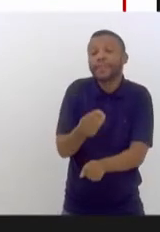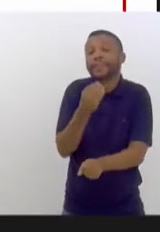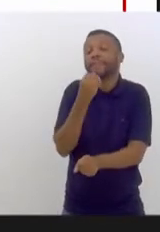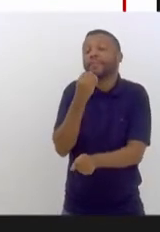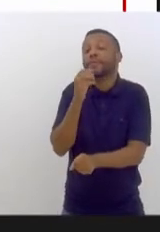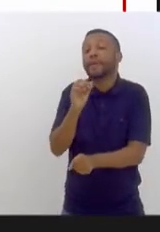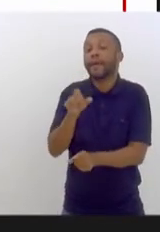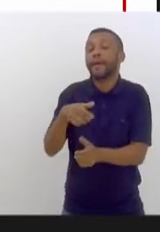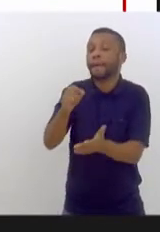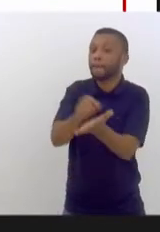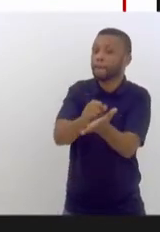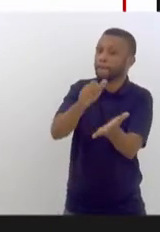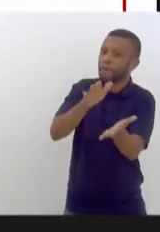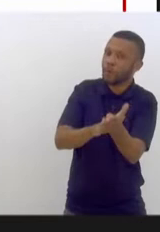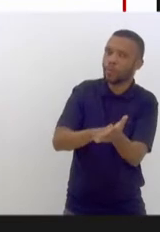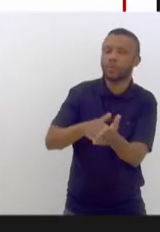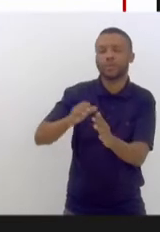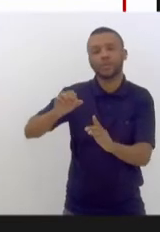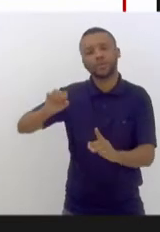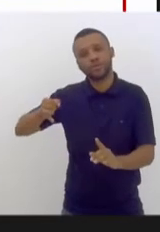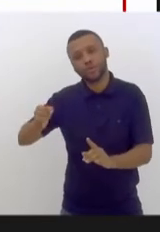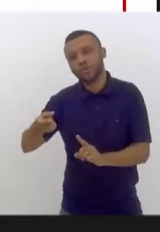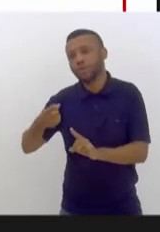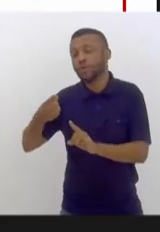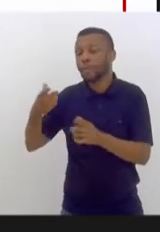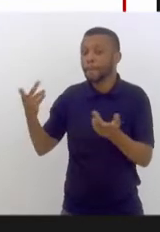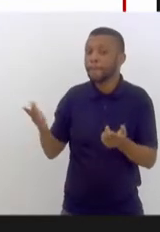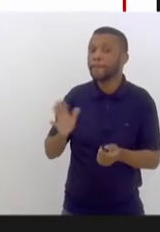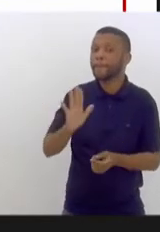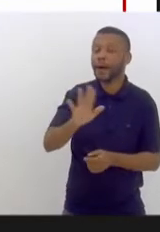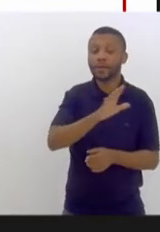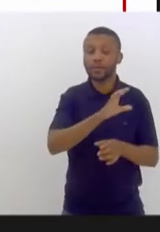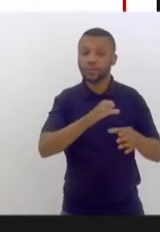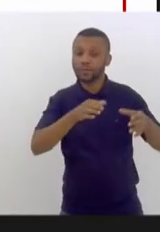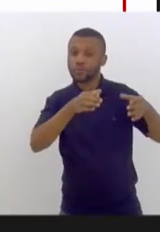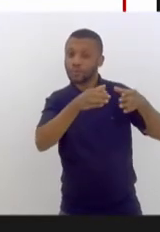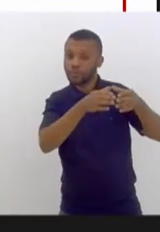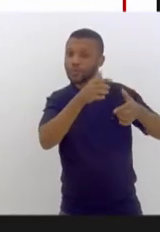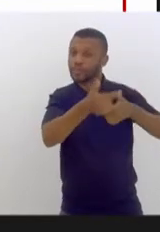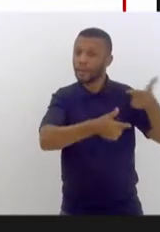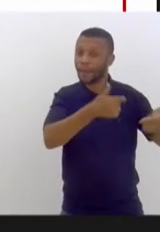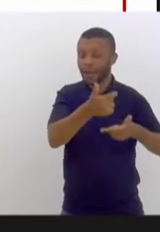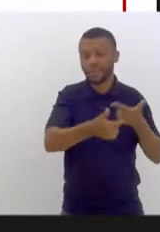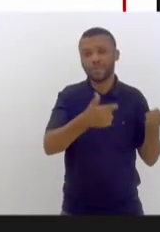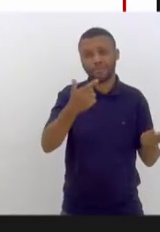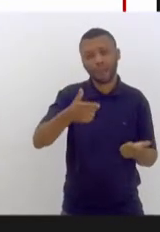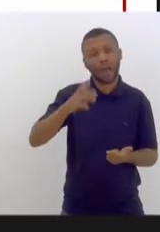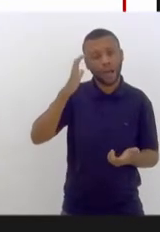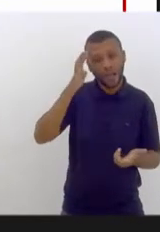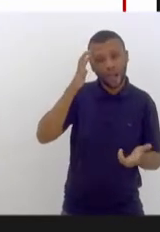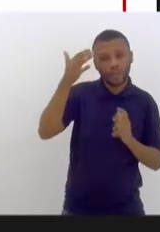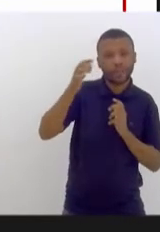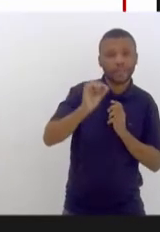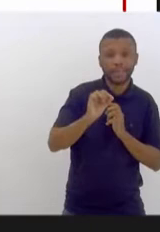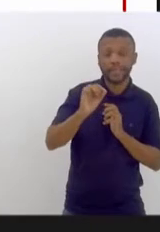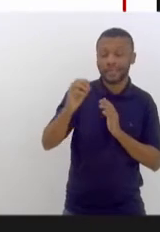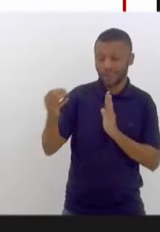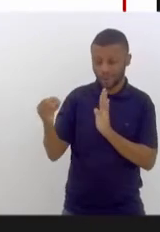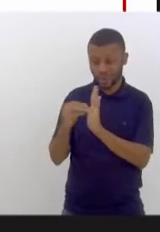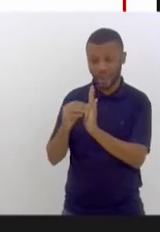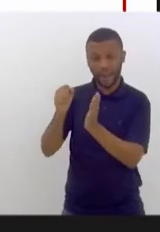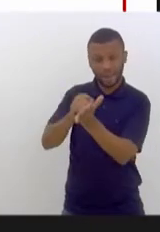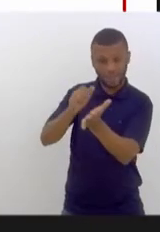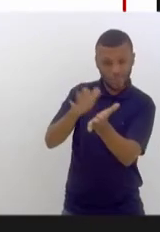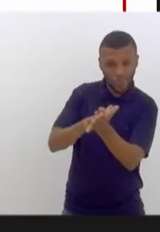foi retirado de pauta, o grupo de trabalho chegou à conclusão que não caberia multa e juros, para não prejudicar também os